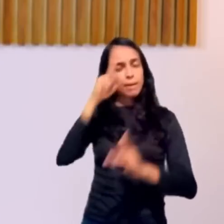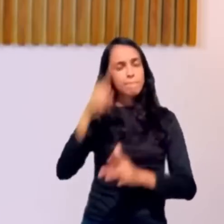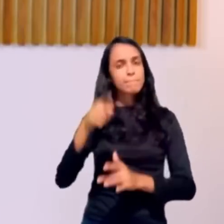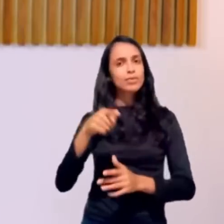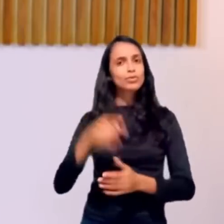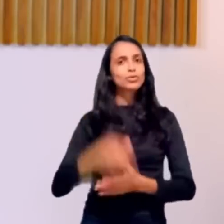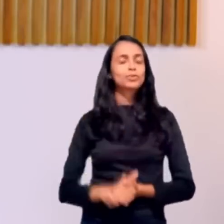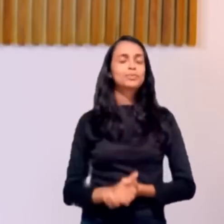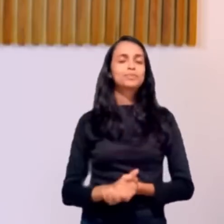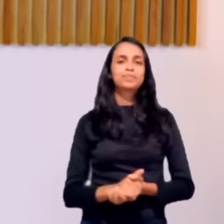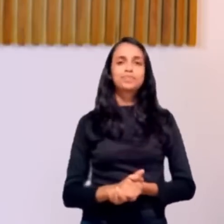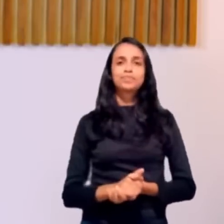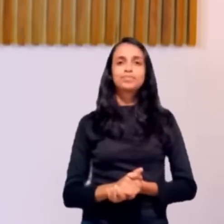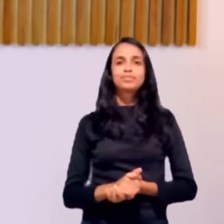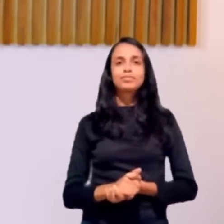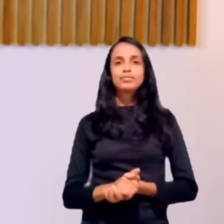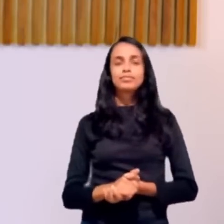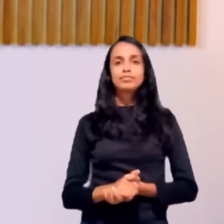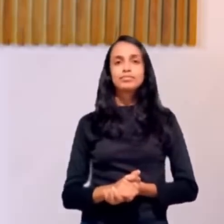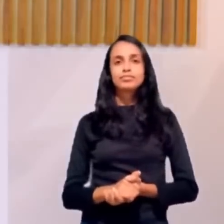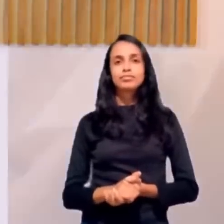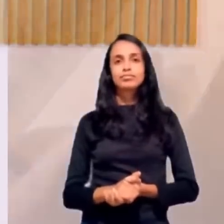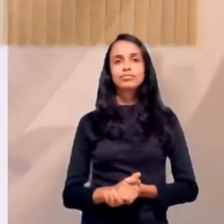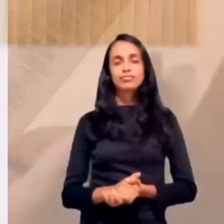página 574.